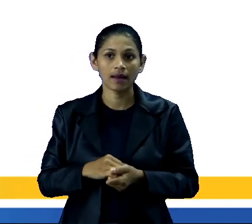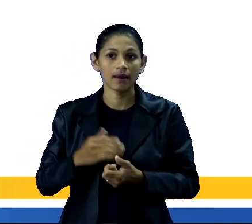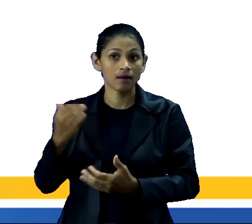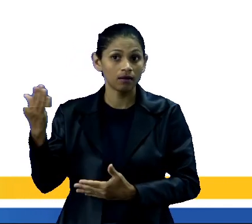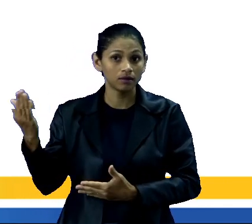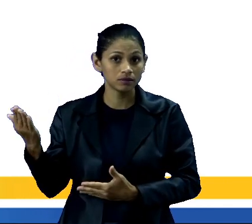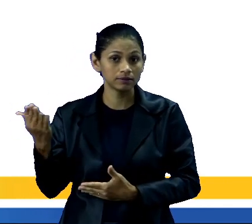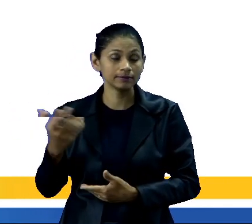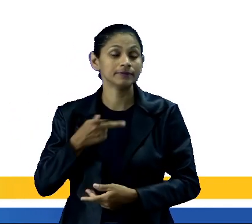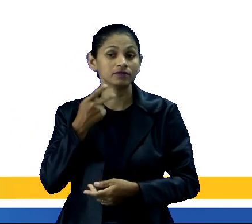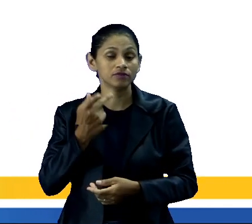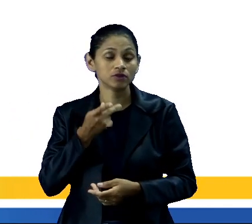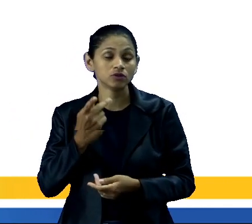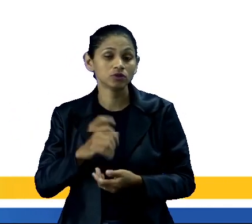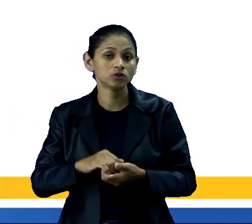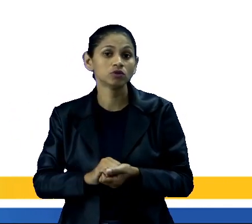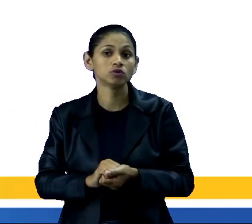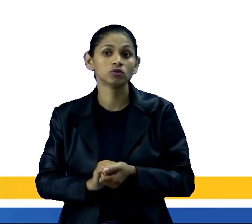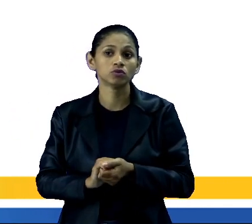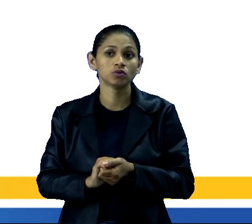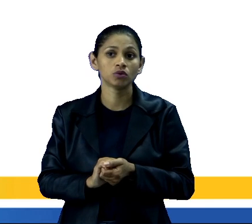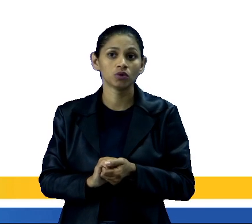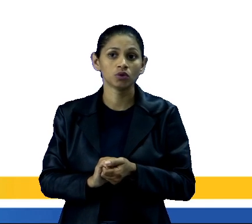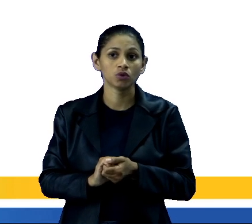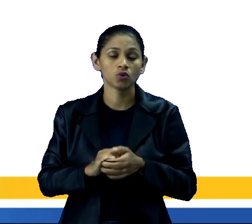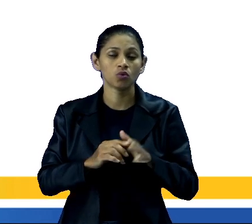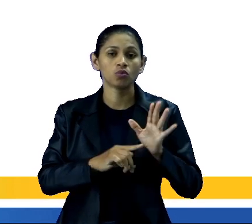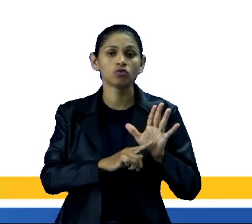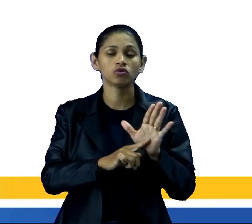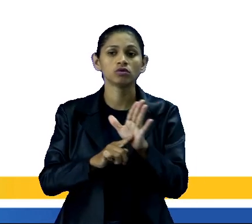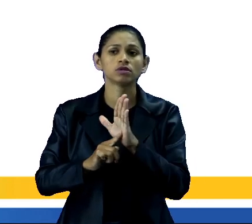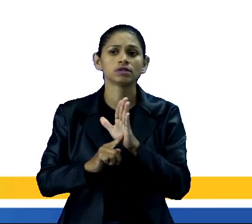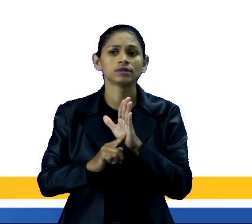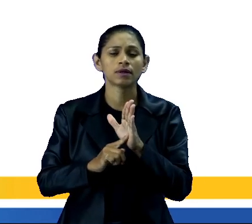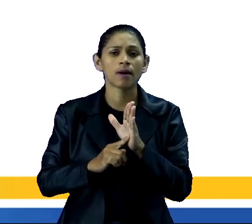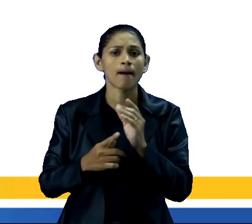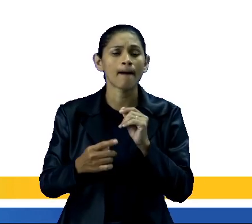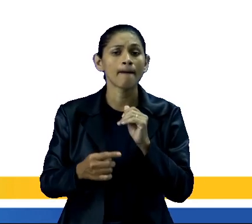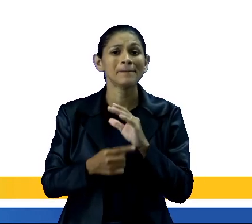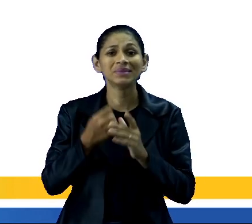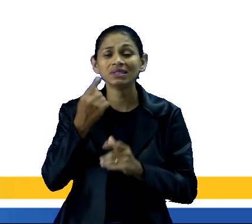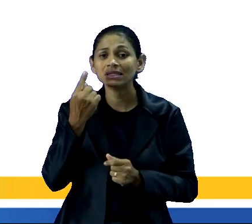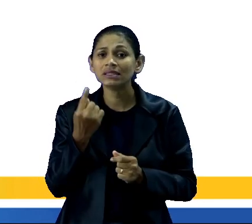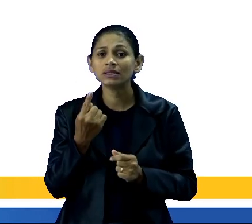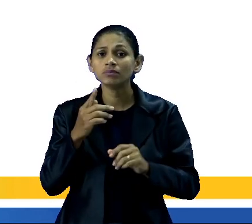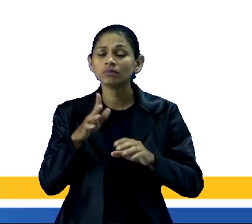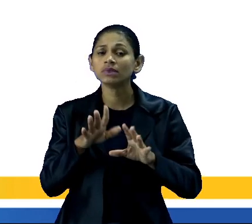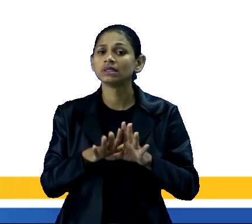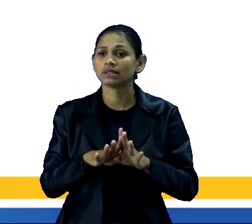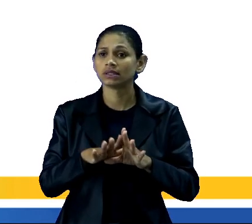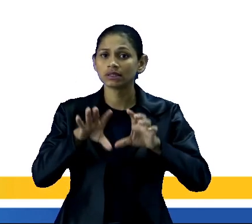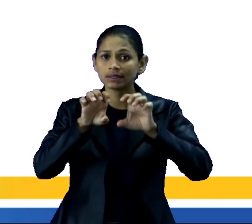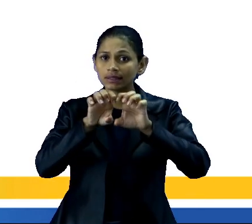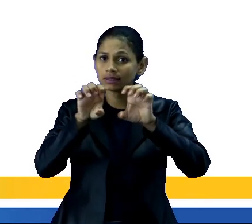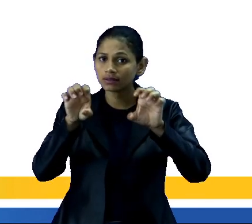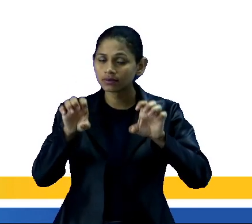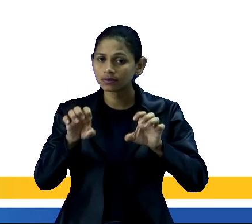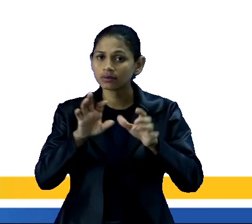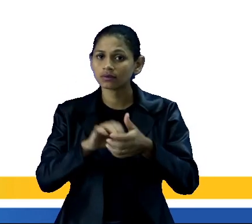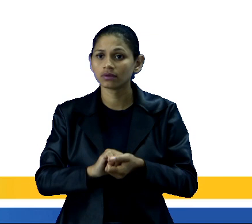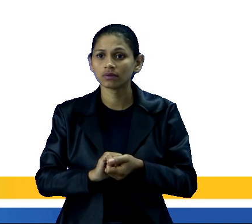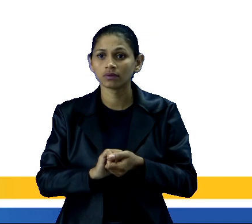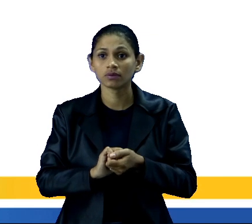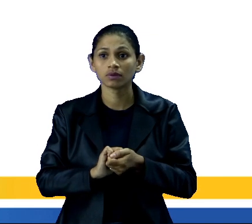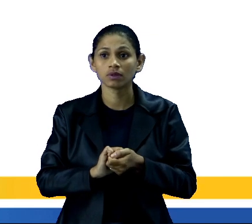números decimais finitos. Então, eu coloquei para vocês a primeira operação, que é a adição. A